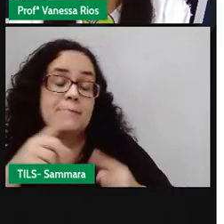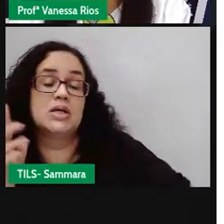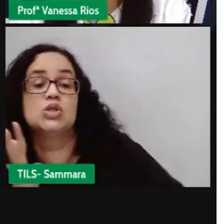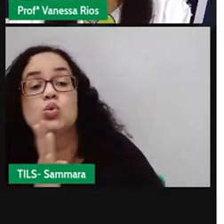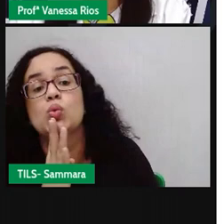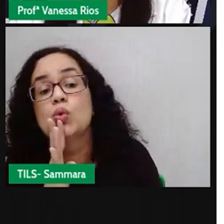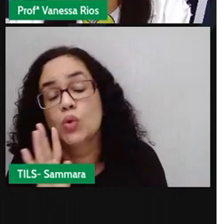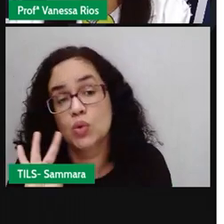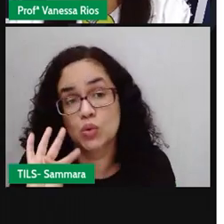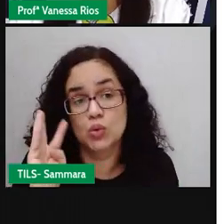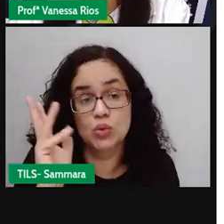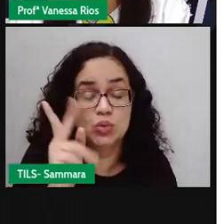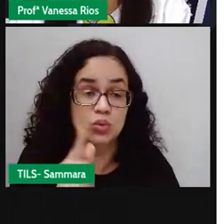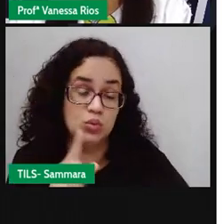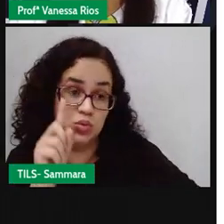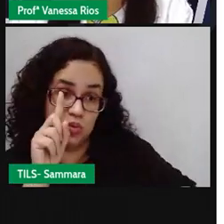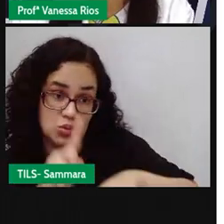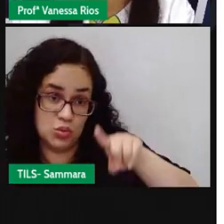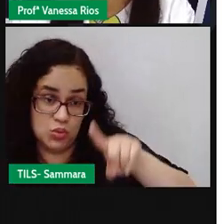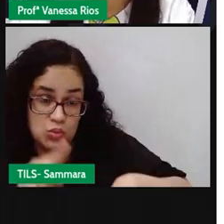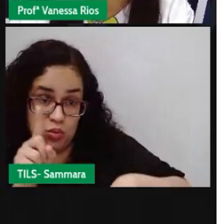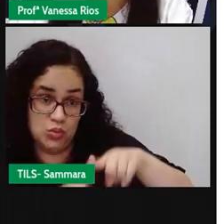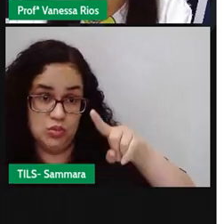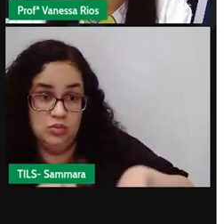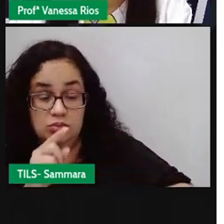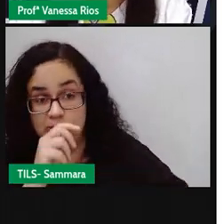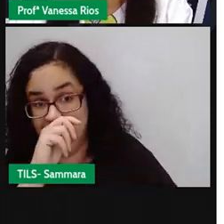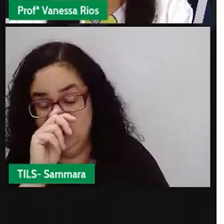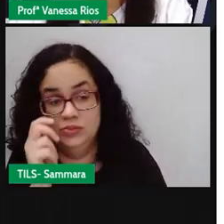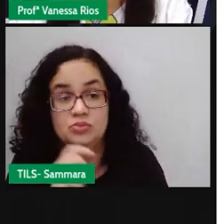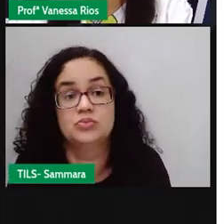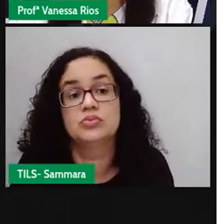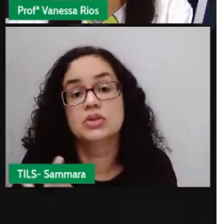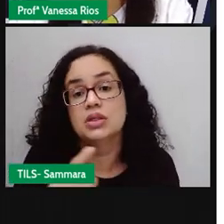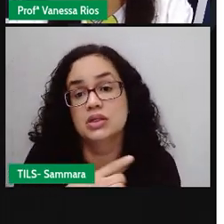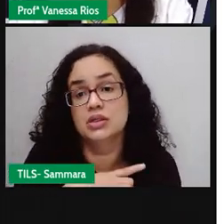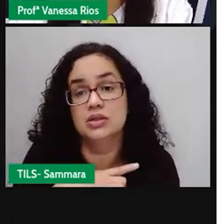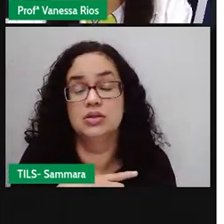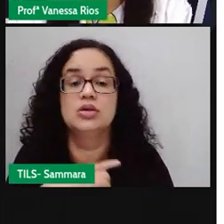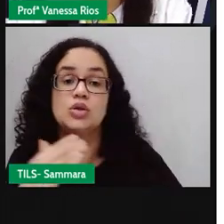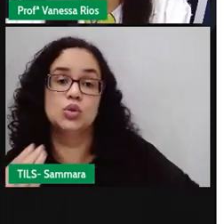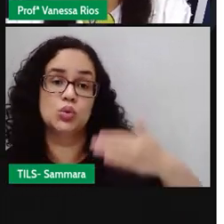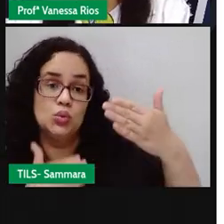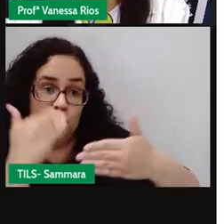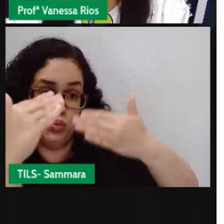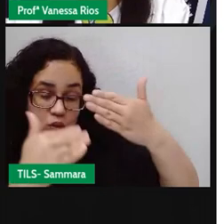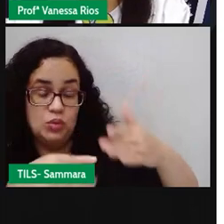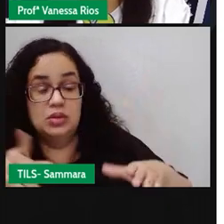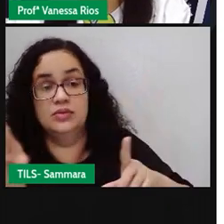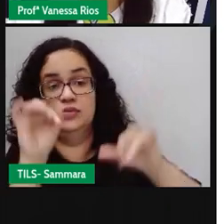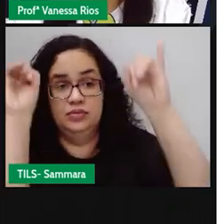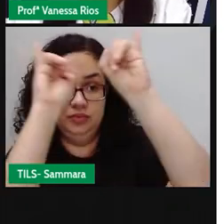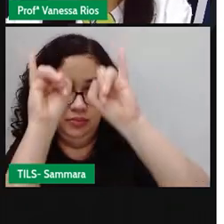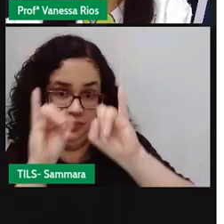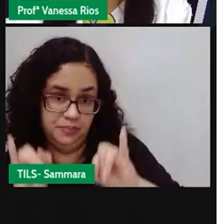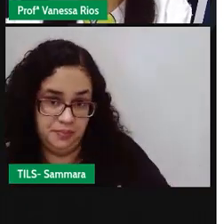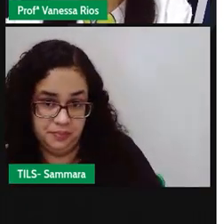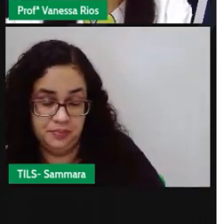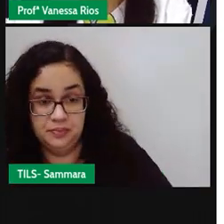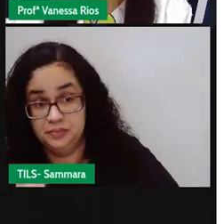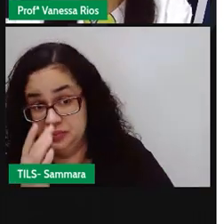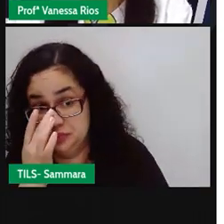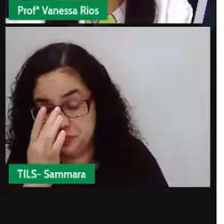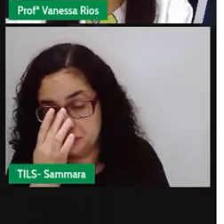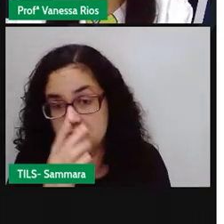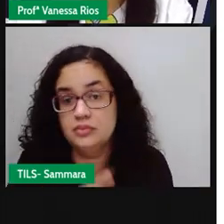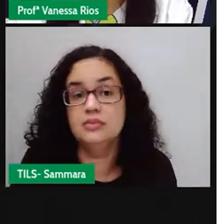conhecem todos esses materiais, todos esses objetos que está sendo passado, mostrado aí através da imagem. Mas